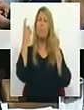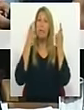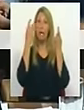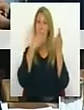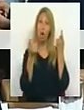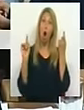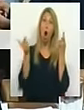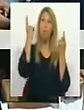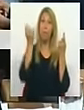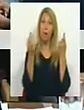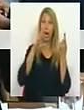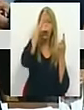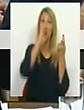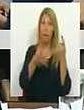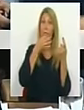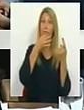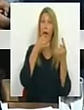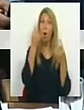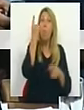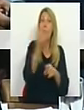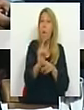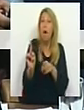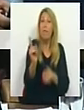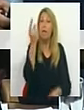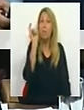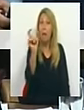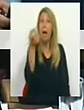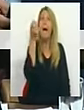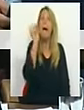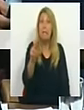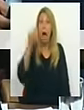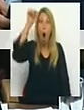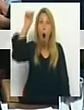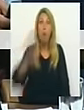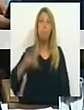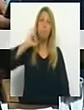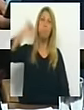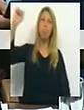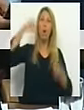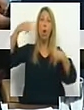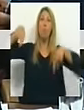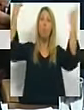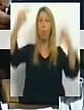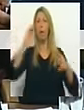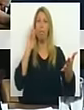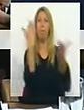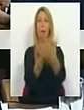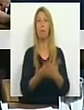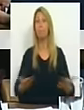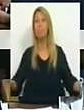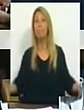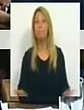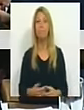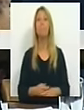tivesse invocado uma vez que fosse a palavra azar, teria sido enforcado em praça pública só por ter invocado essa